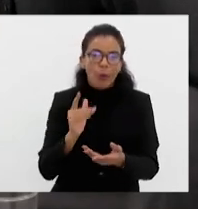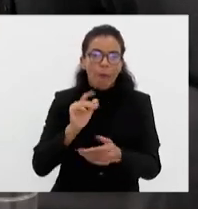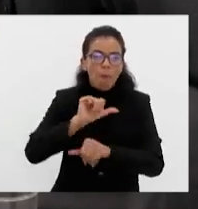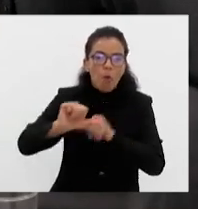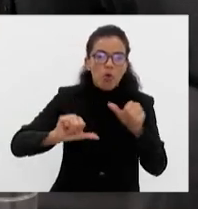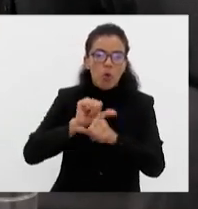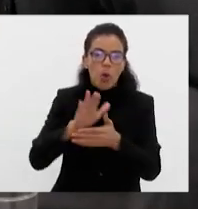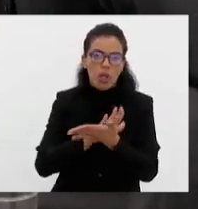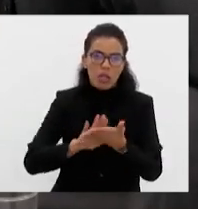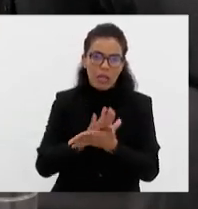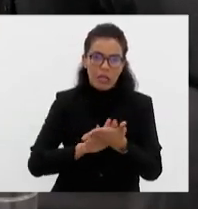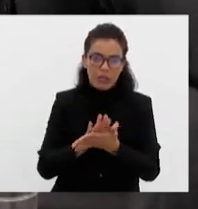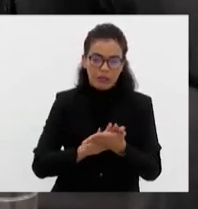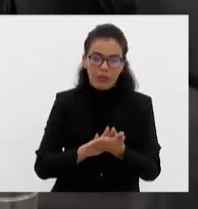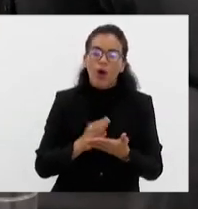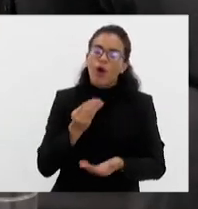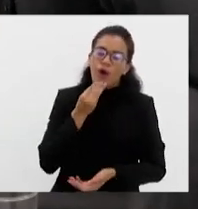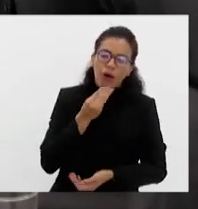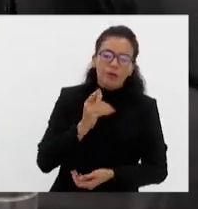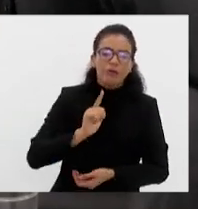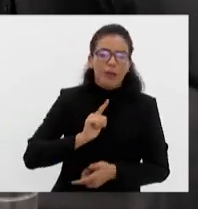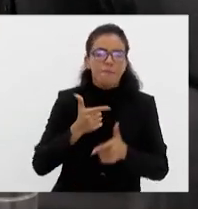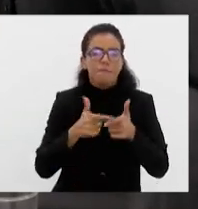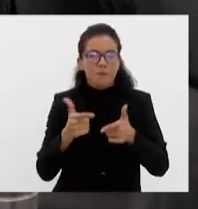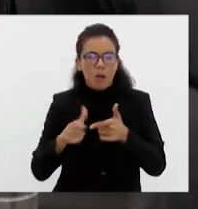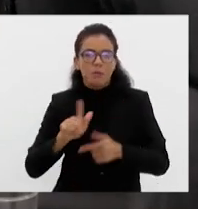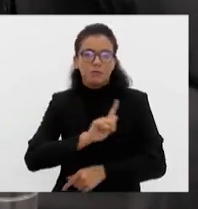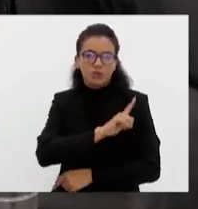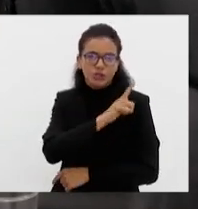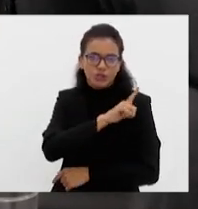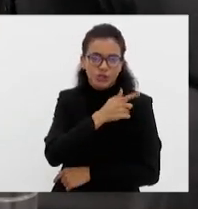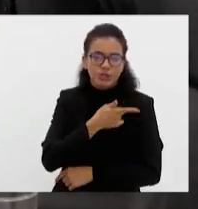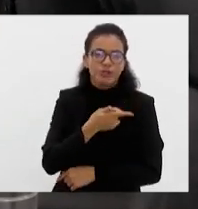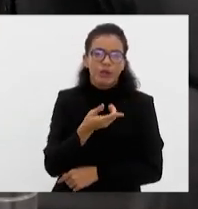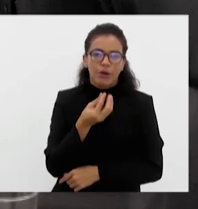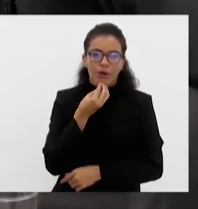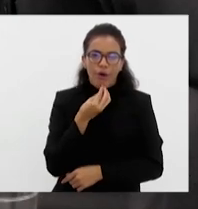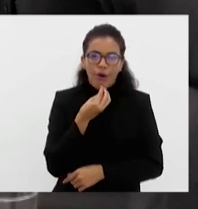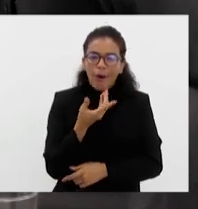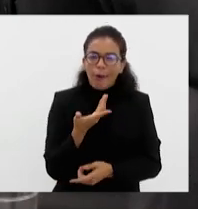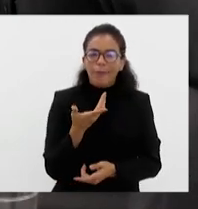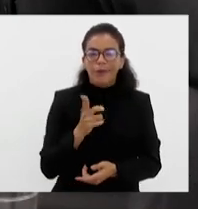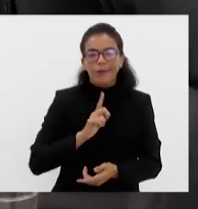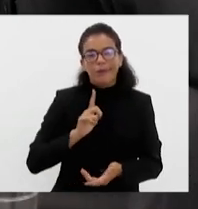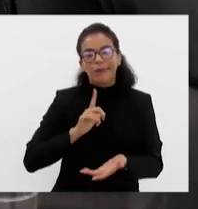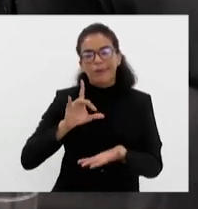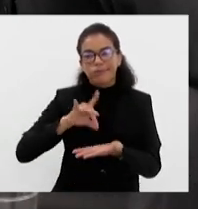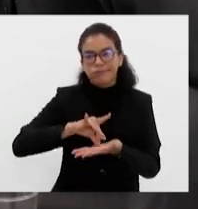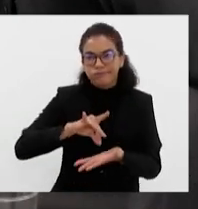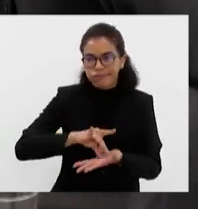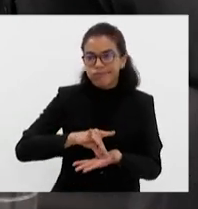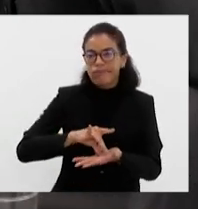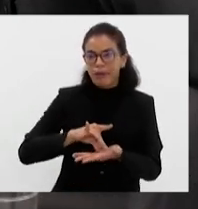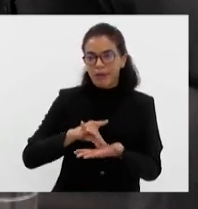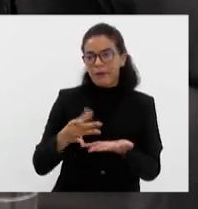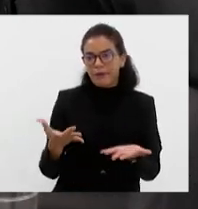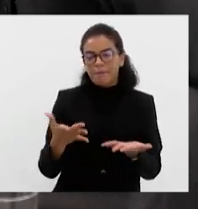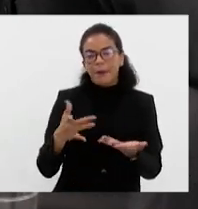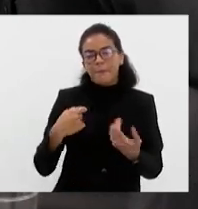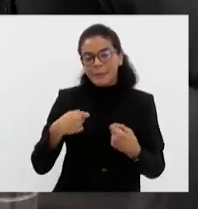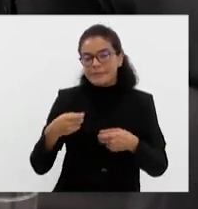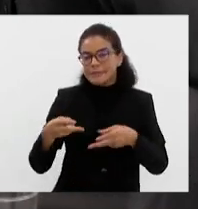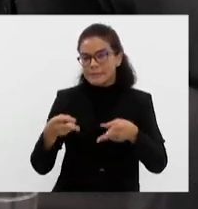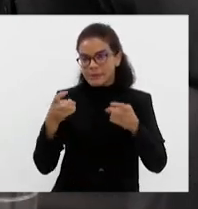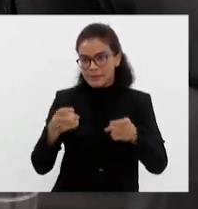sentido. Lógico que a gente tem problemas de gestão, mas a gente tem essa realidade, é uma realidade que a gente precisa